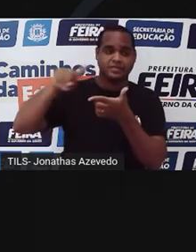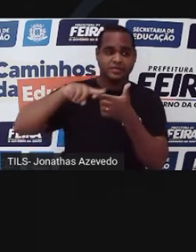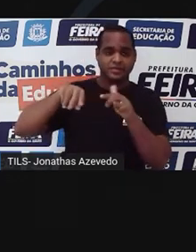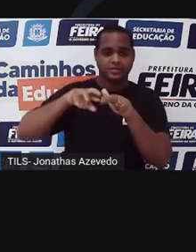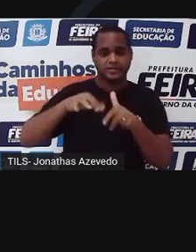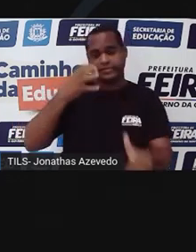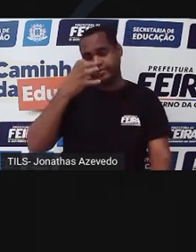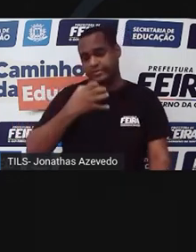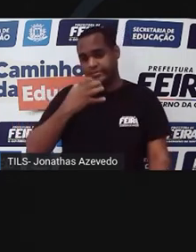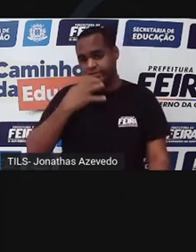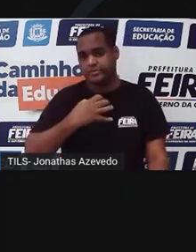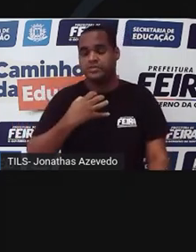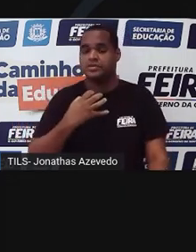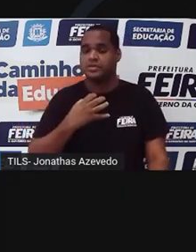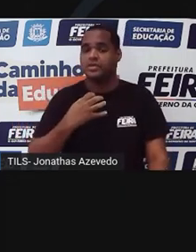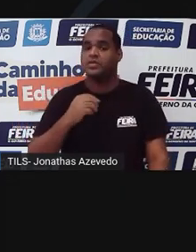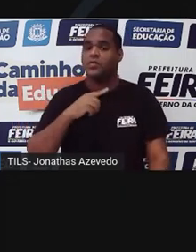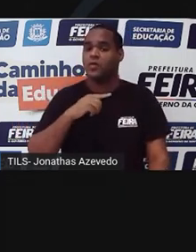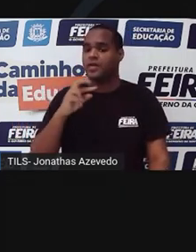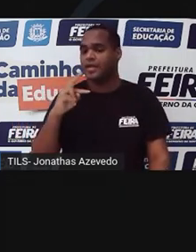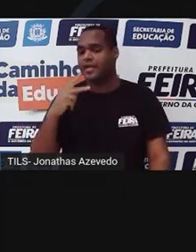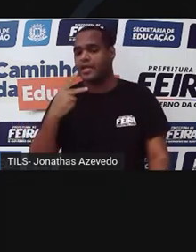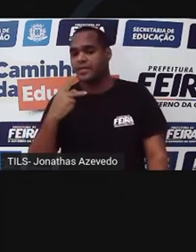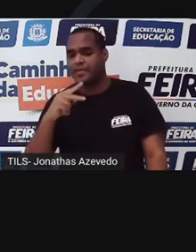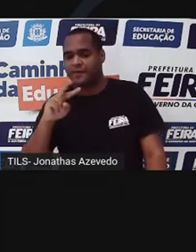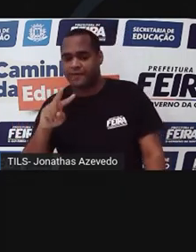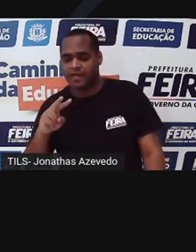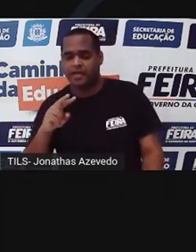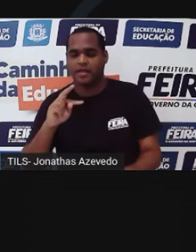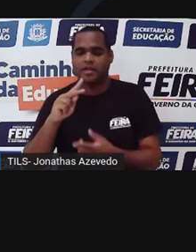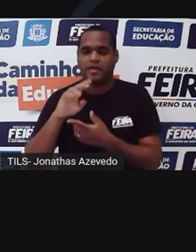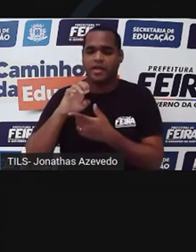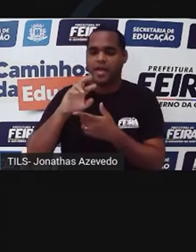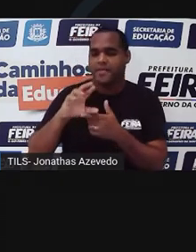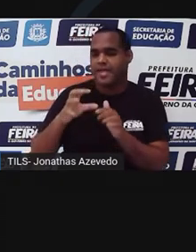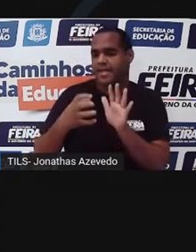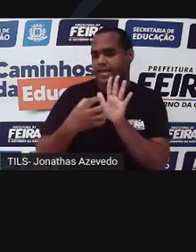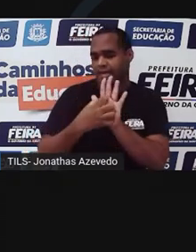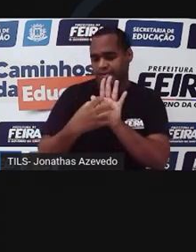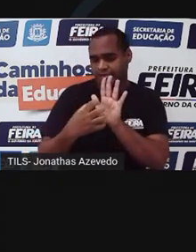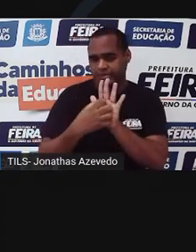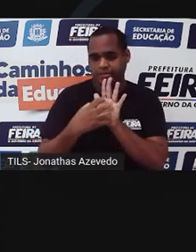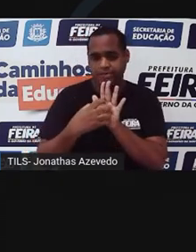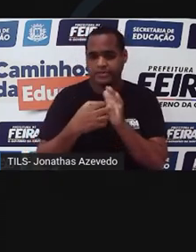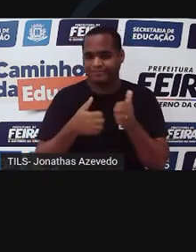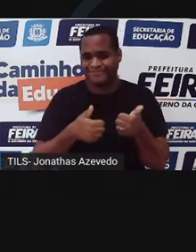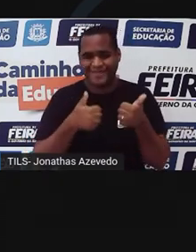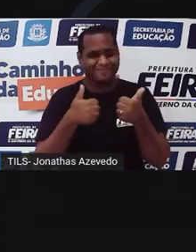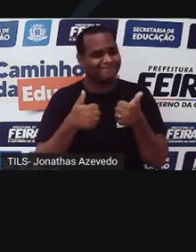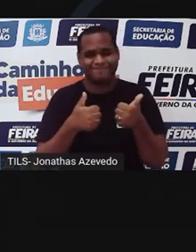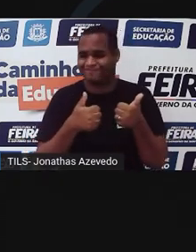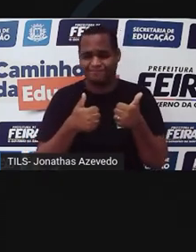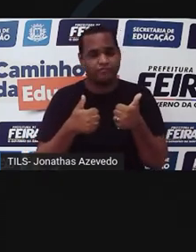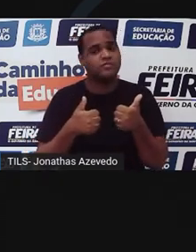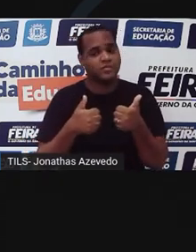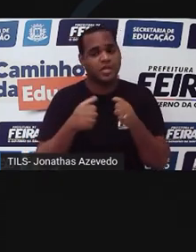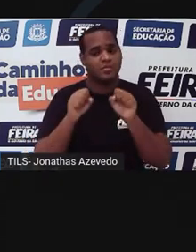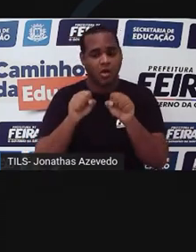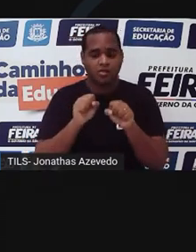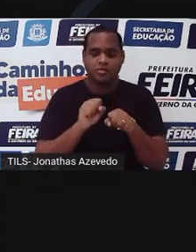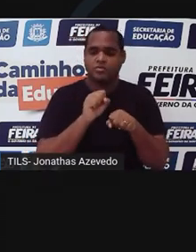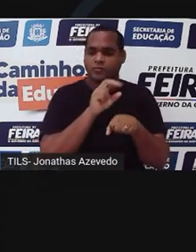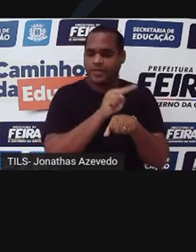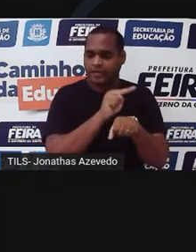mais graves outras como HPV herpes e AIDS não tem cura e vão exigir cuidados